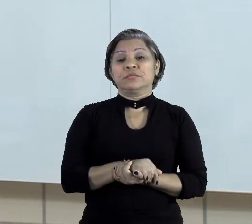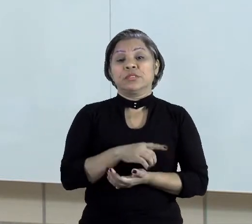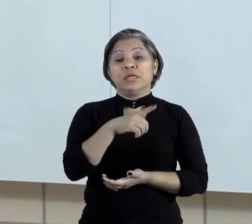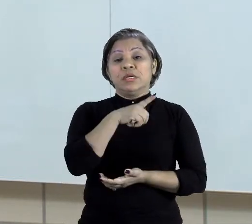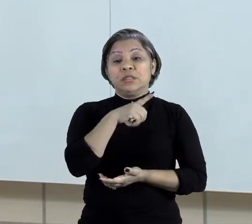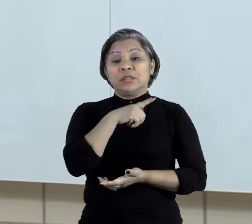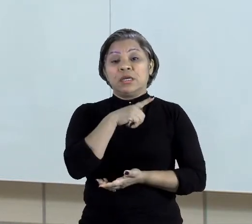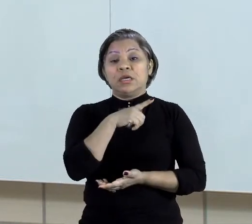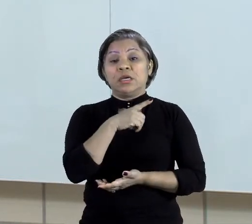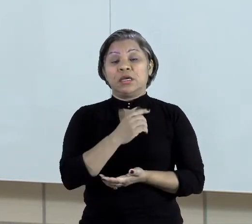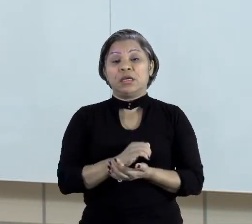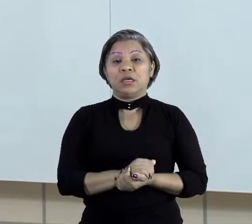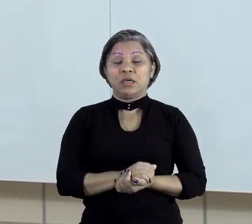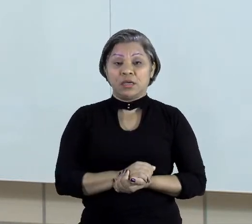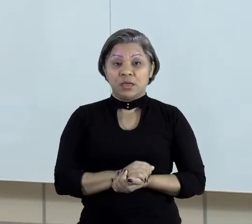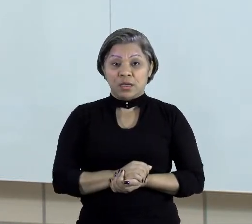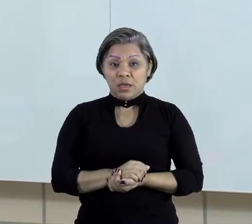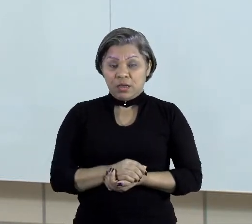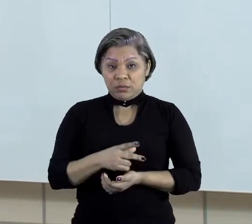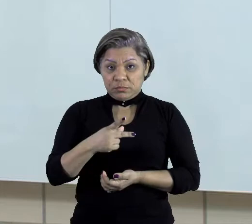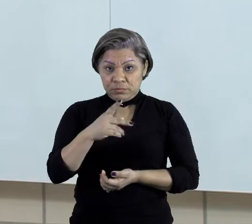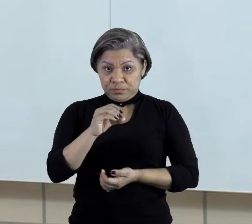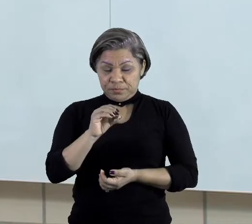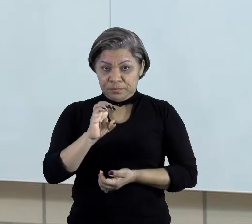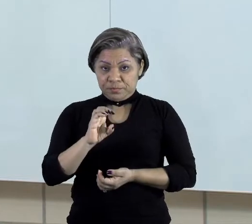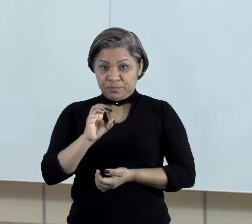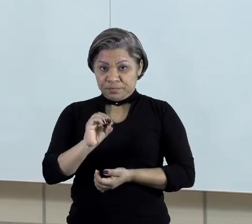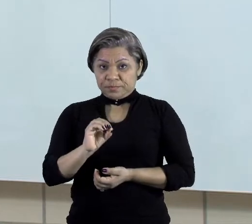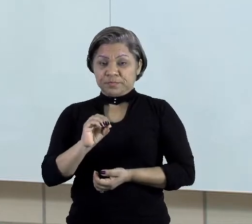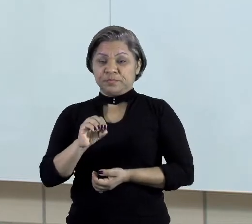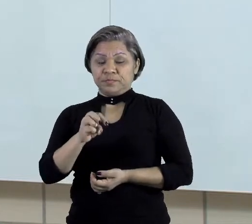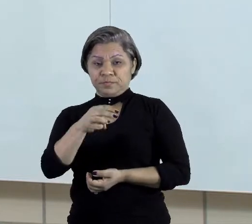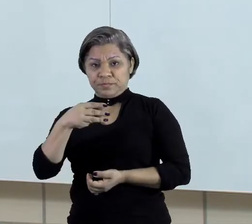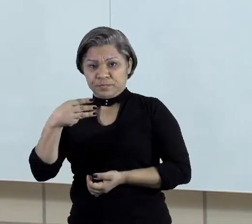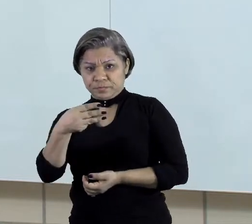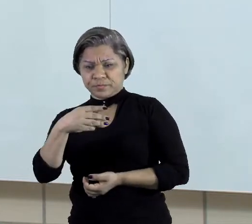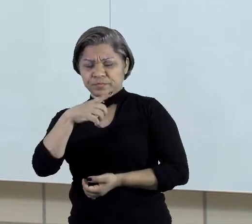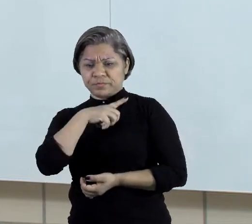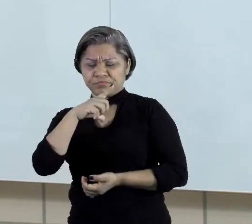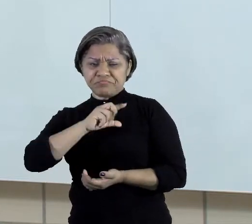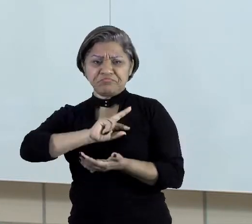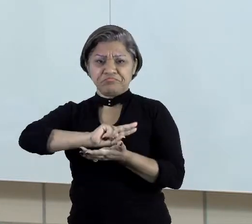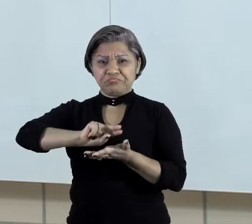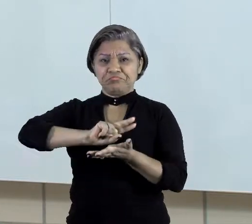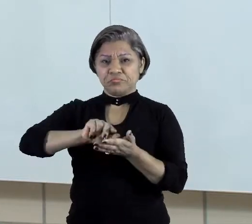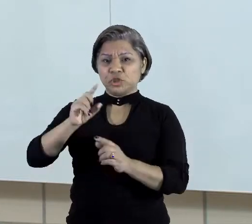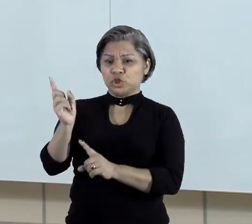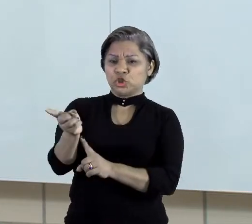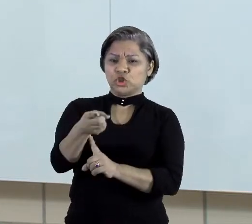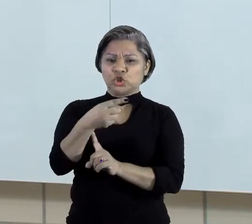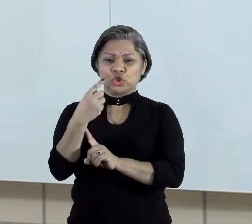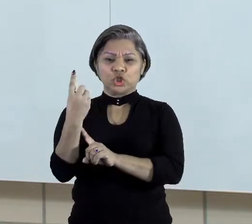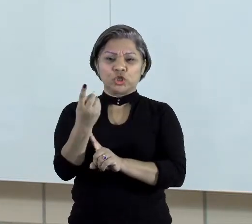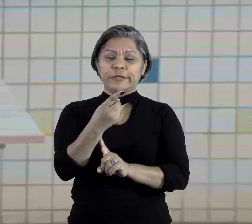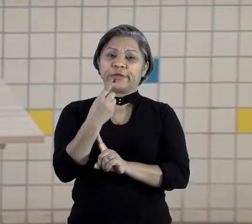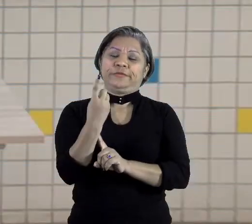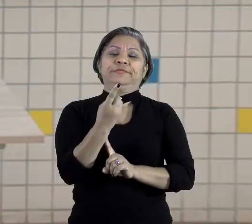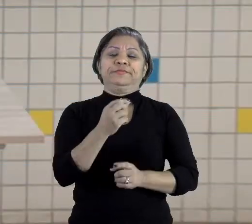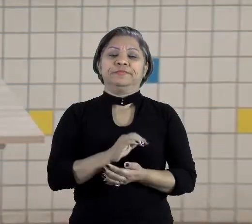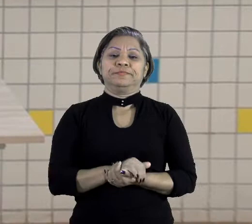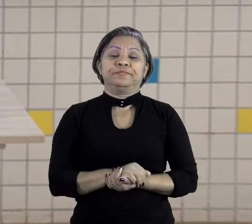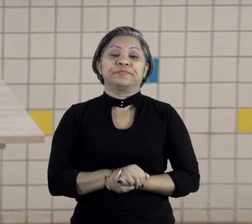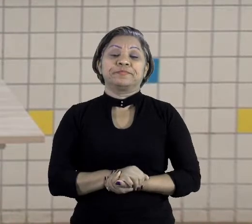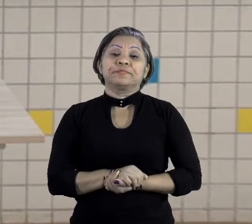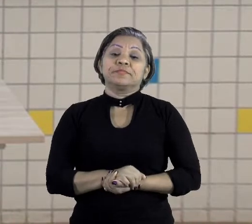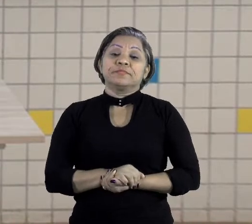projeto Prodecet 3, tá? Temos vários projetos de irrigação no estado do Tocantins. Bom,